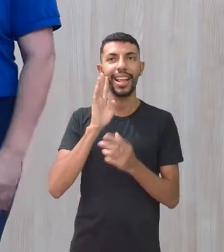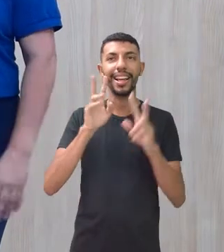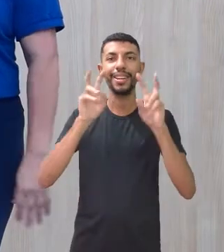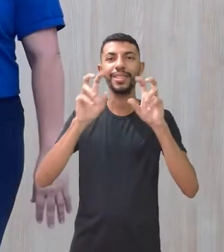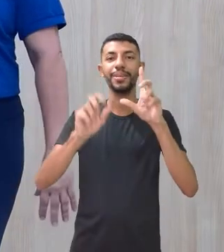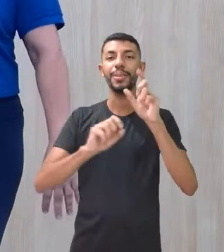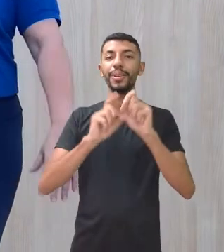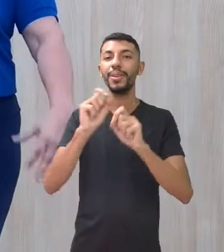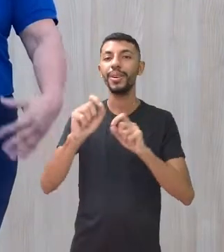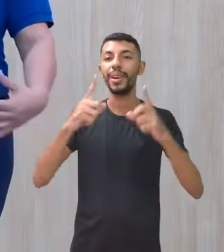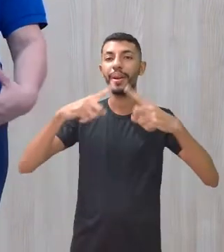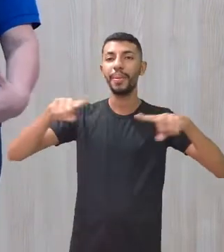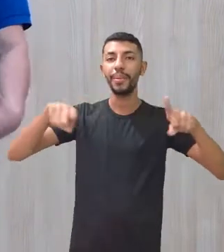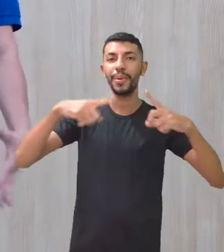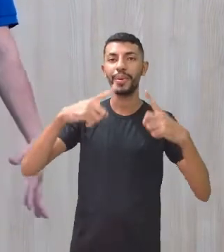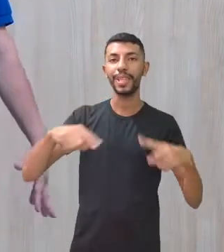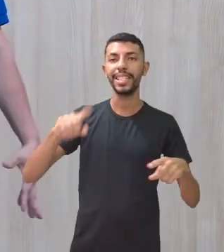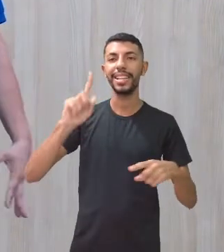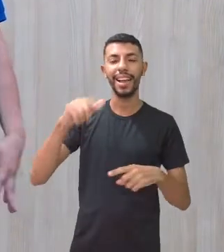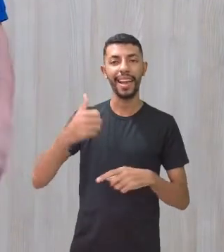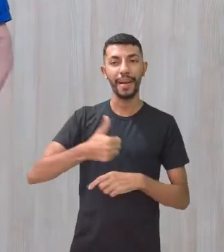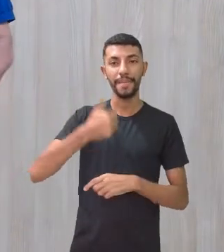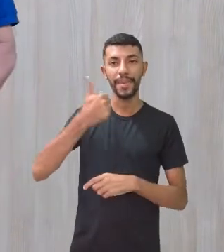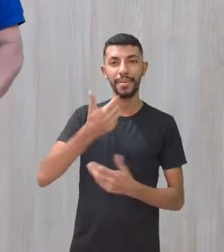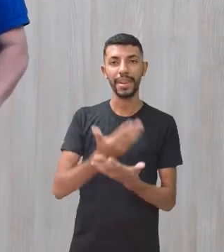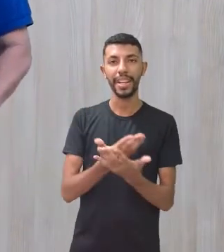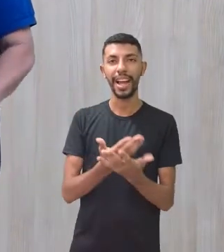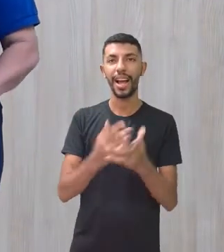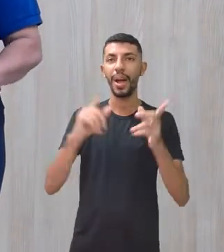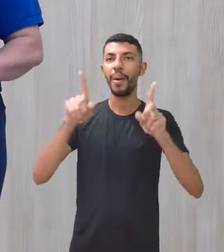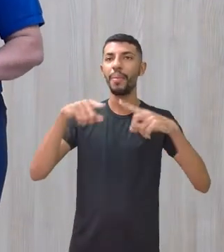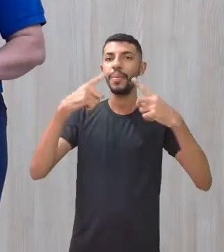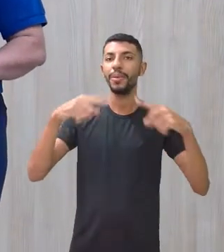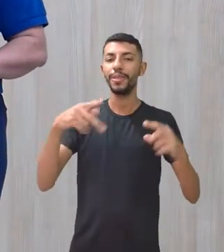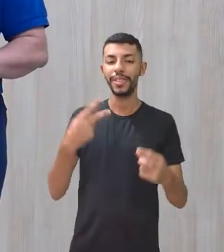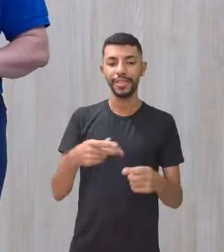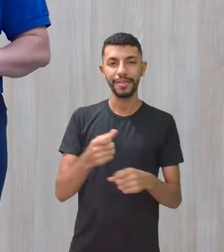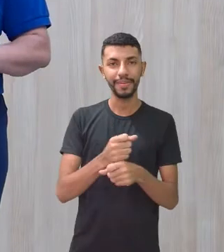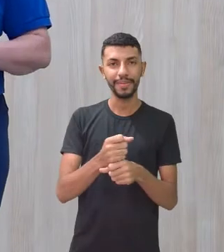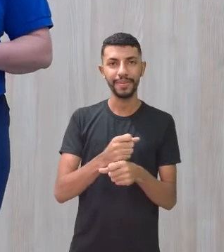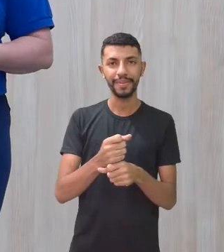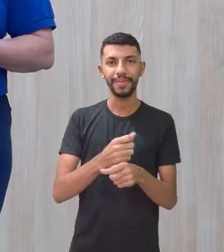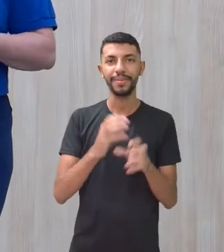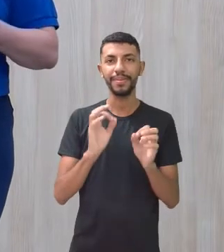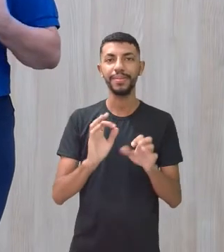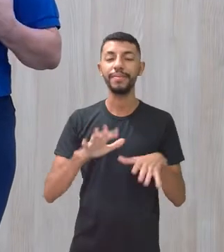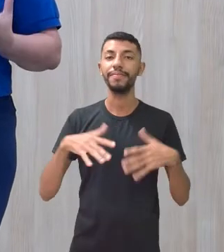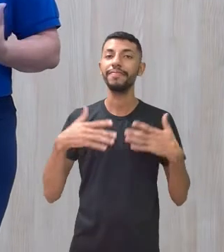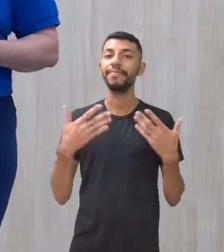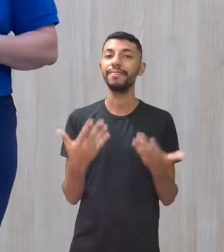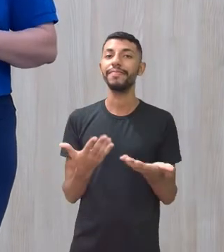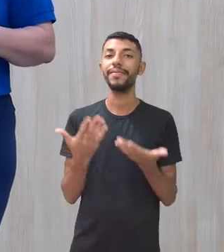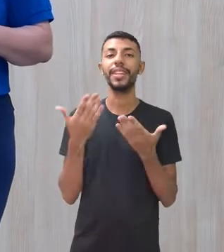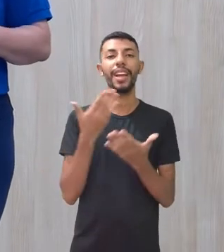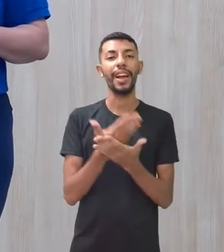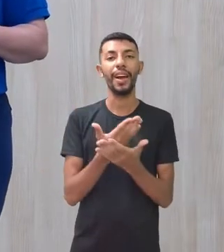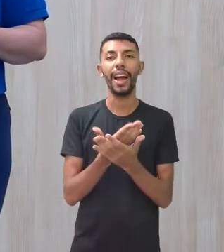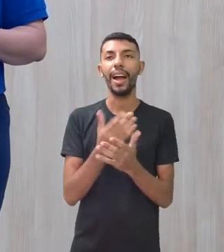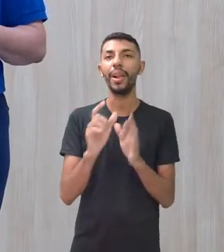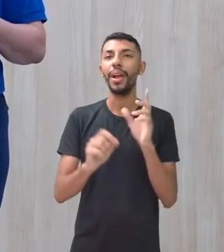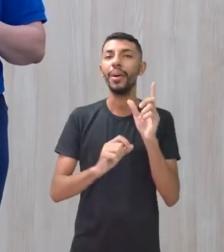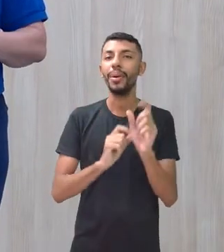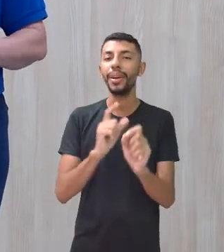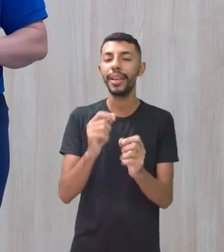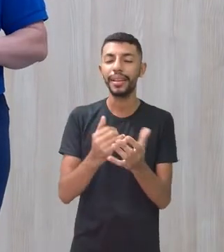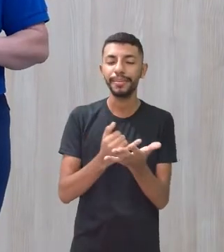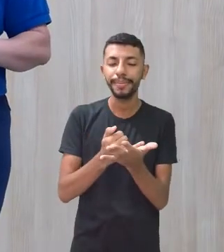música. É a nossa primeira aula de música esse ano. Então, essa aula vai ser uma aula assim